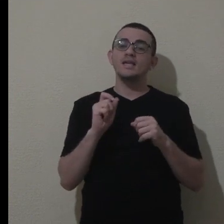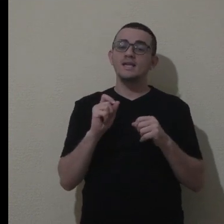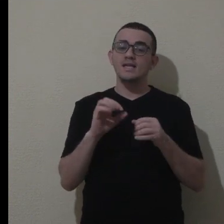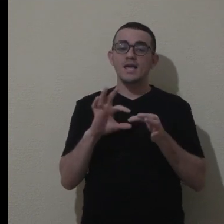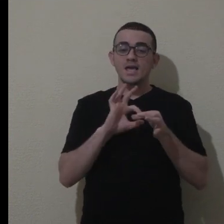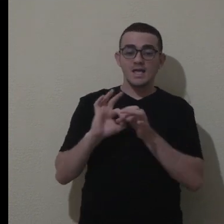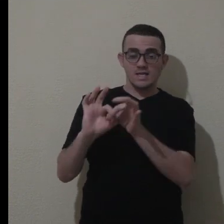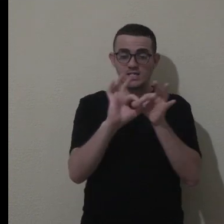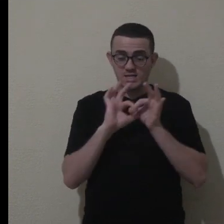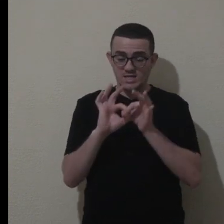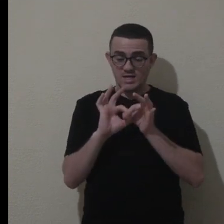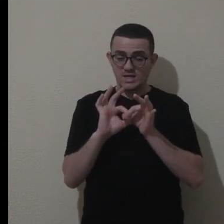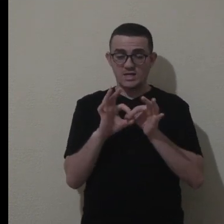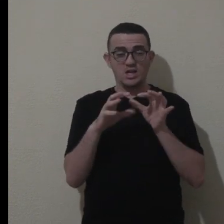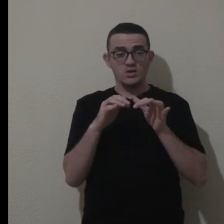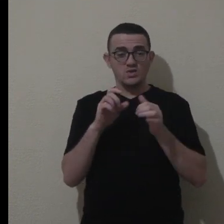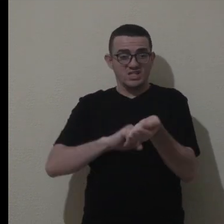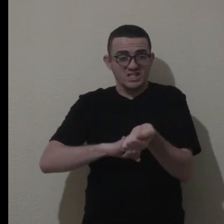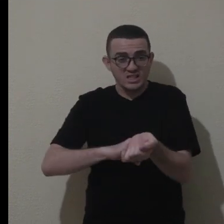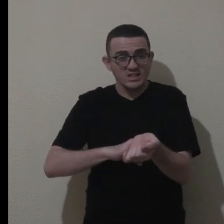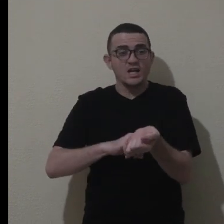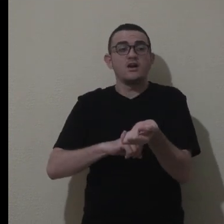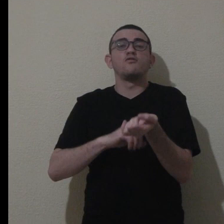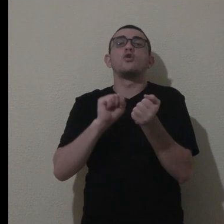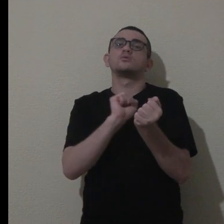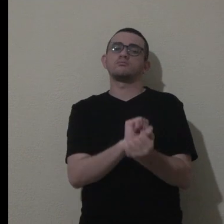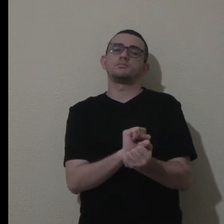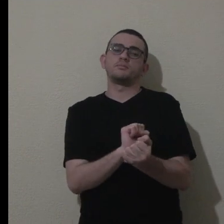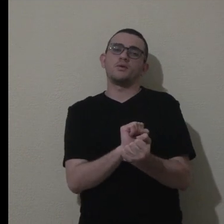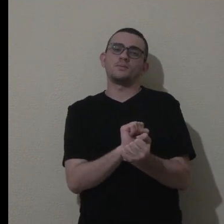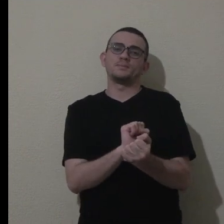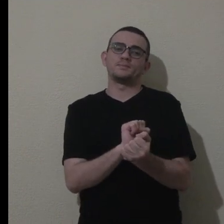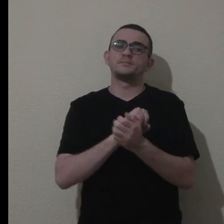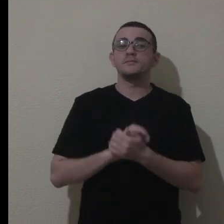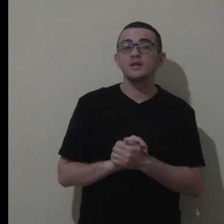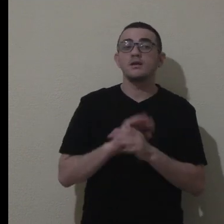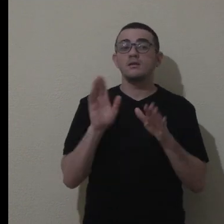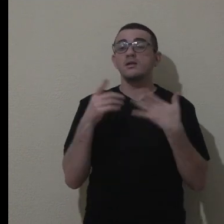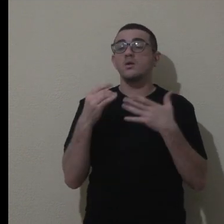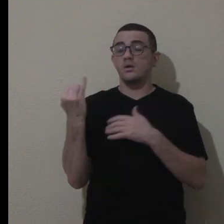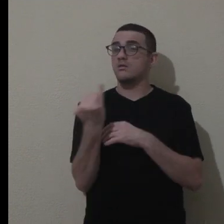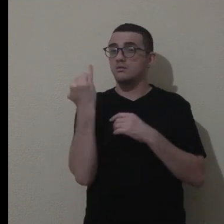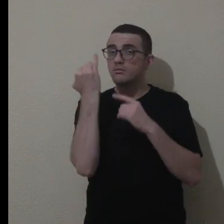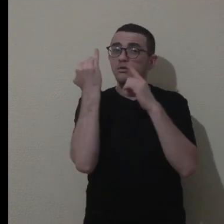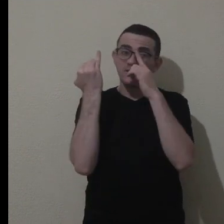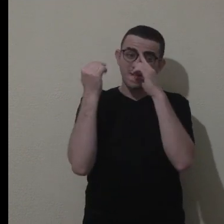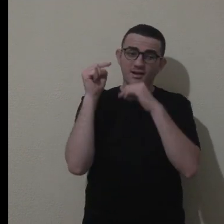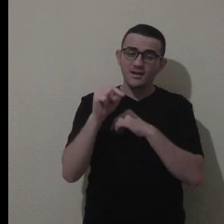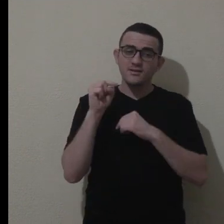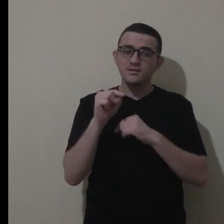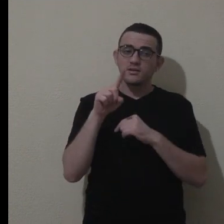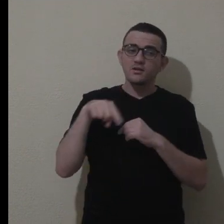esse circuito de estresse, ela, digamos, está desativada, né? Então, esse é um ponto